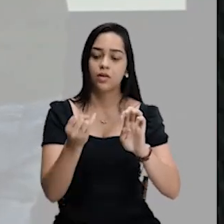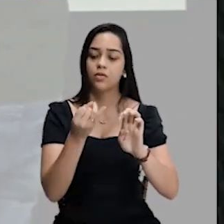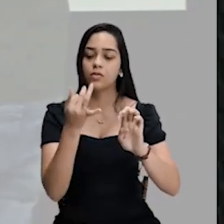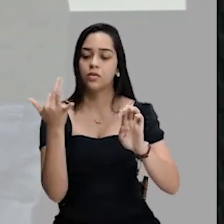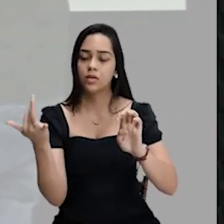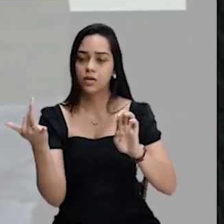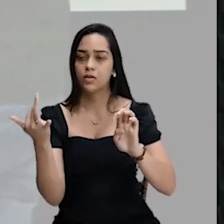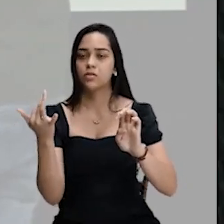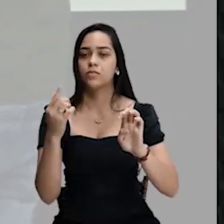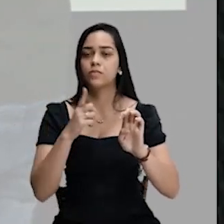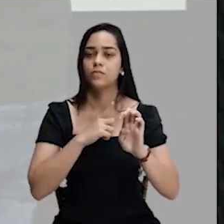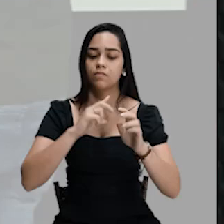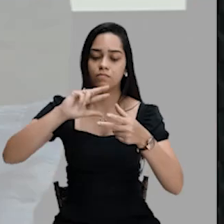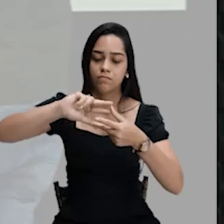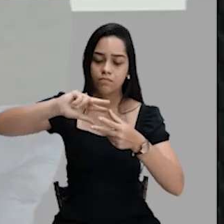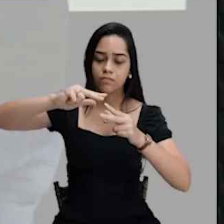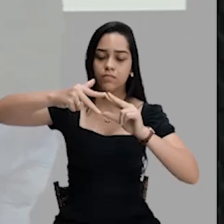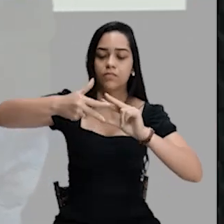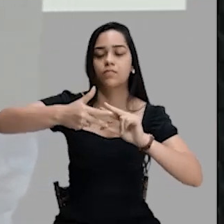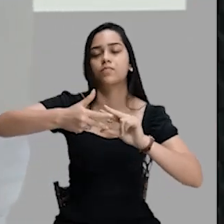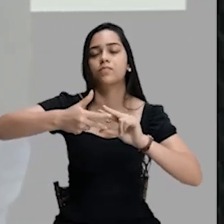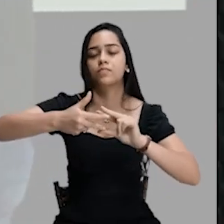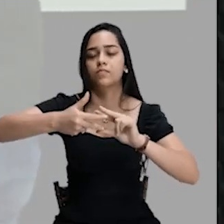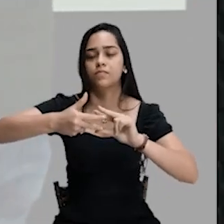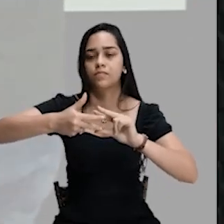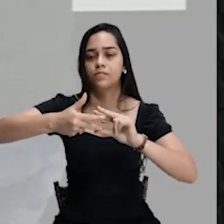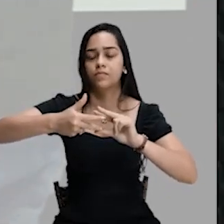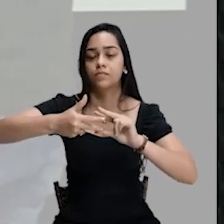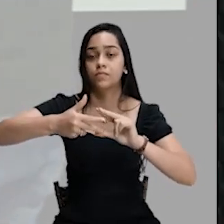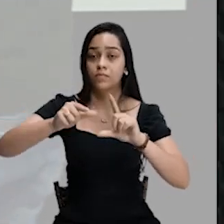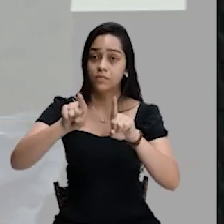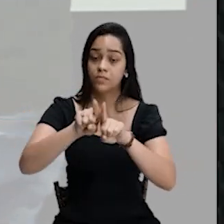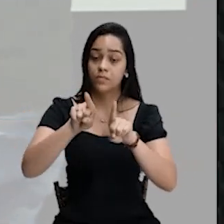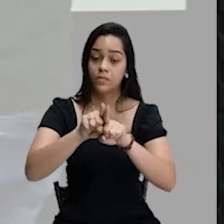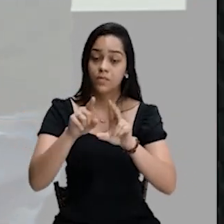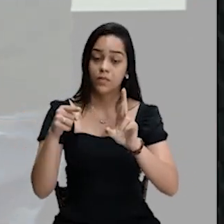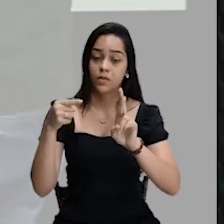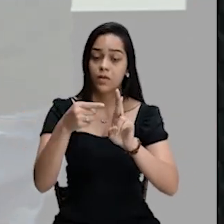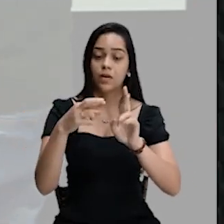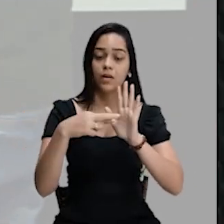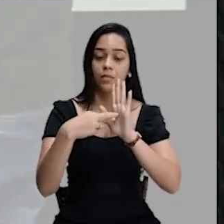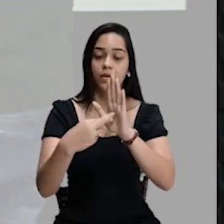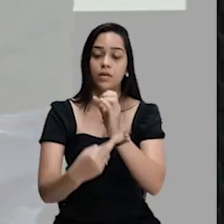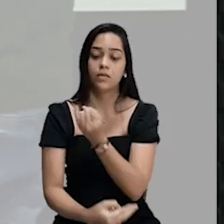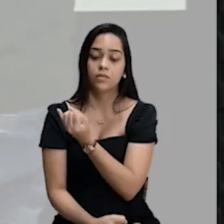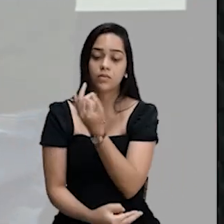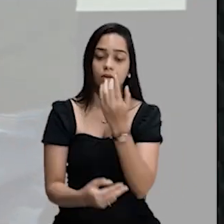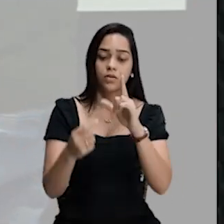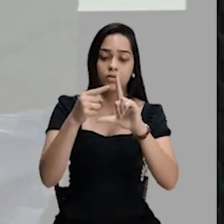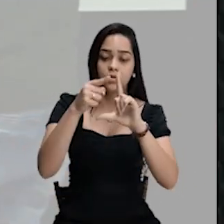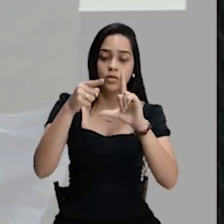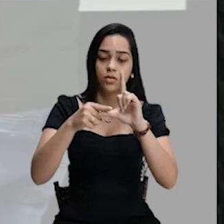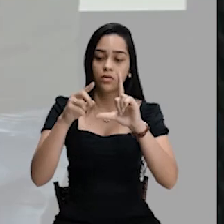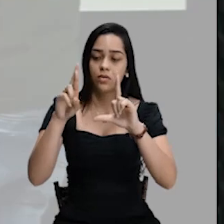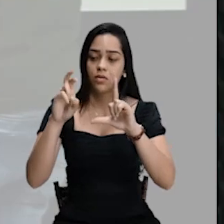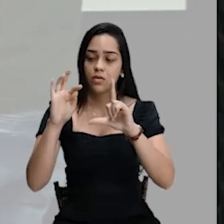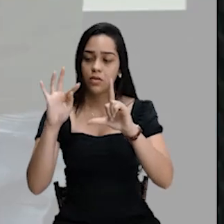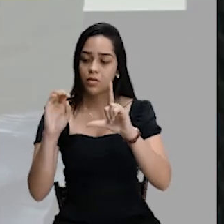quantidade de vértices do poliedro. Tá? Esse R aqui é a quantidade de ângulos